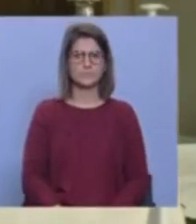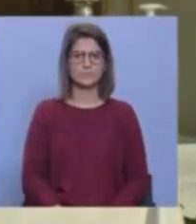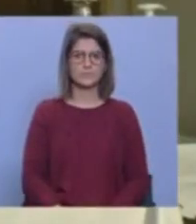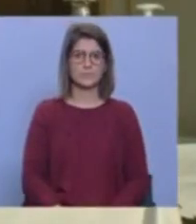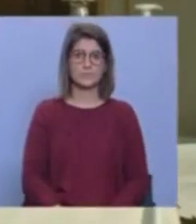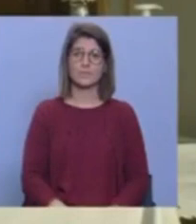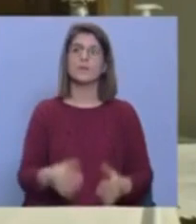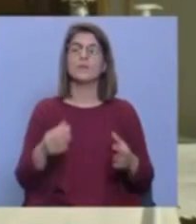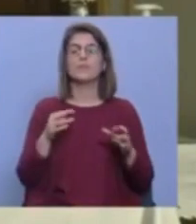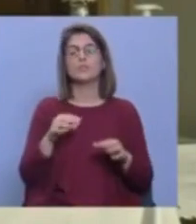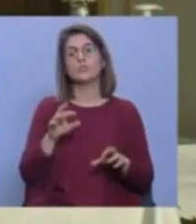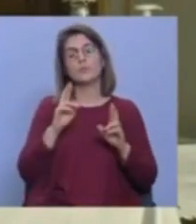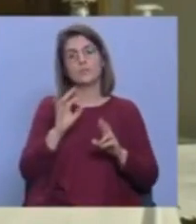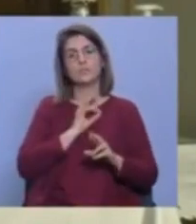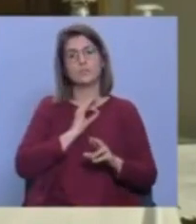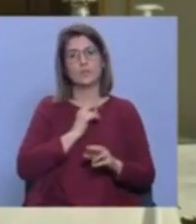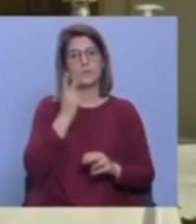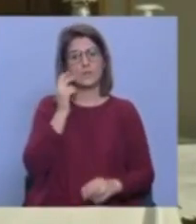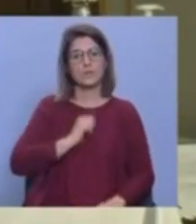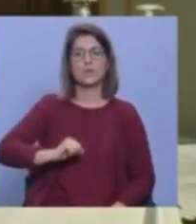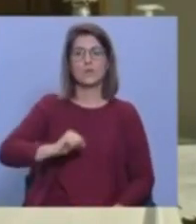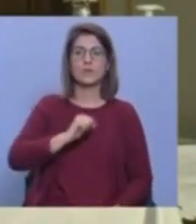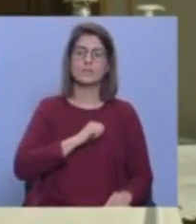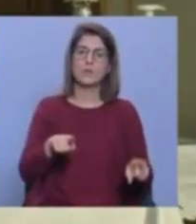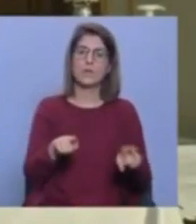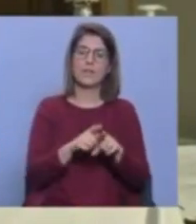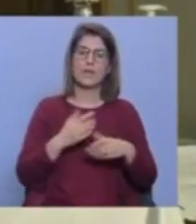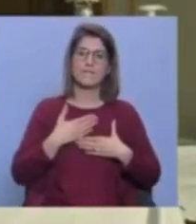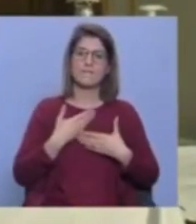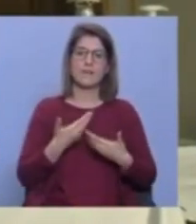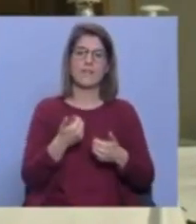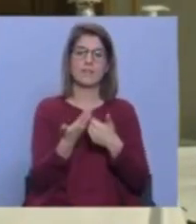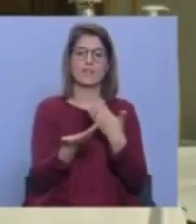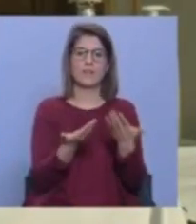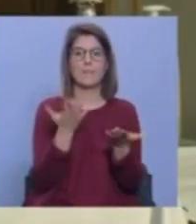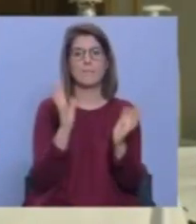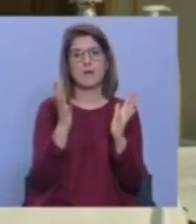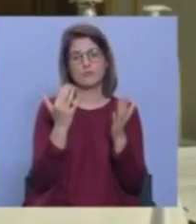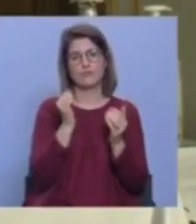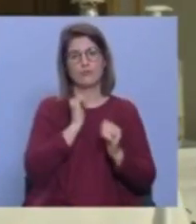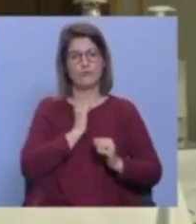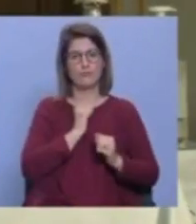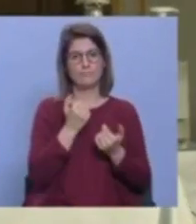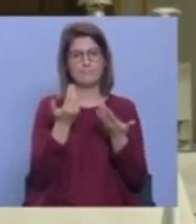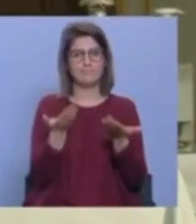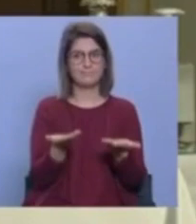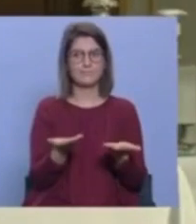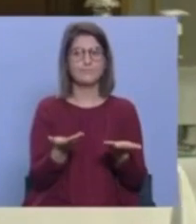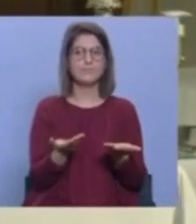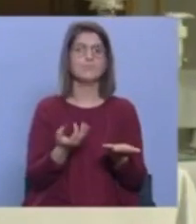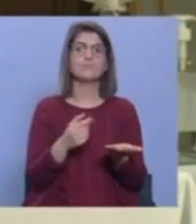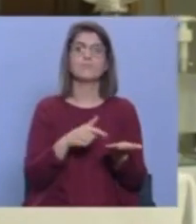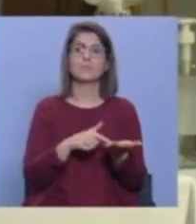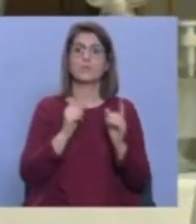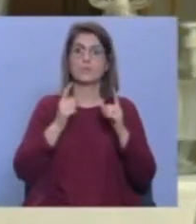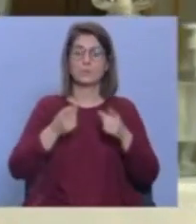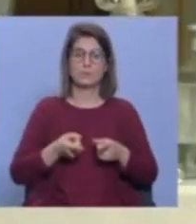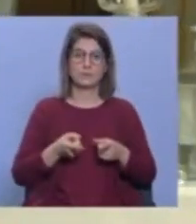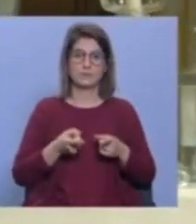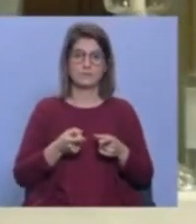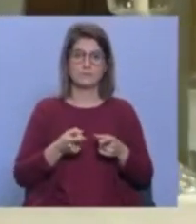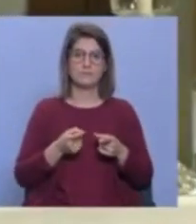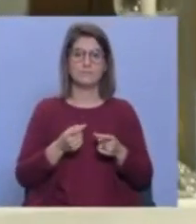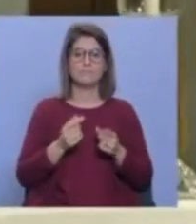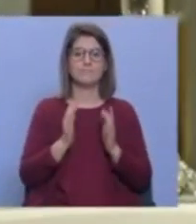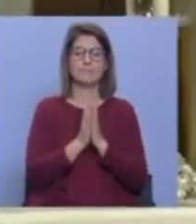Fazei que a nossa vida, Senhor, corresponda à oferta das nossas mãos, com a qual damos início à